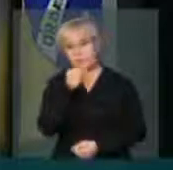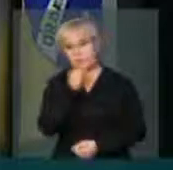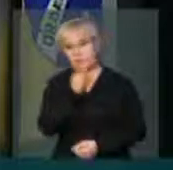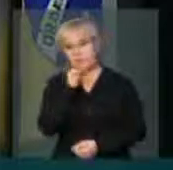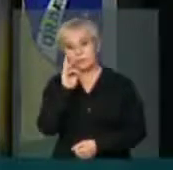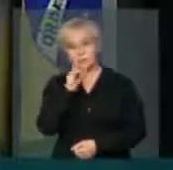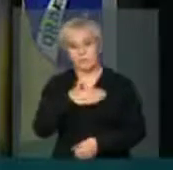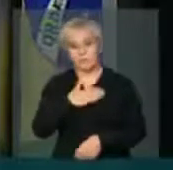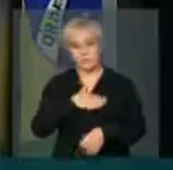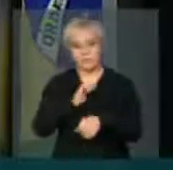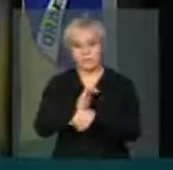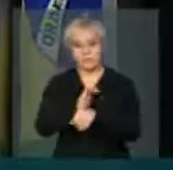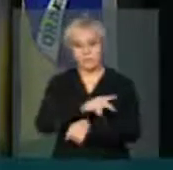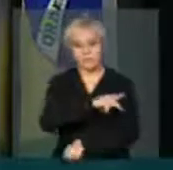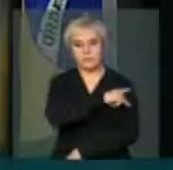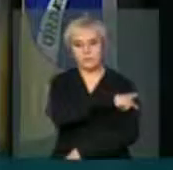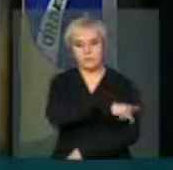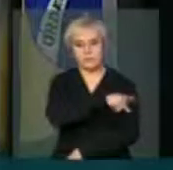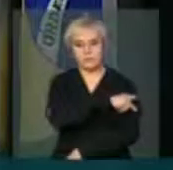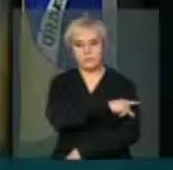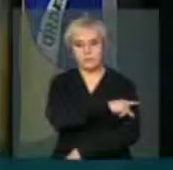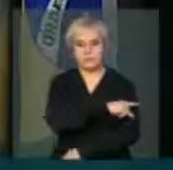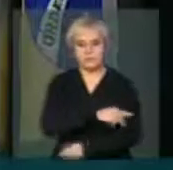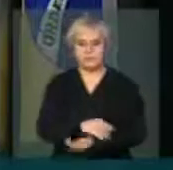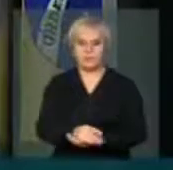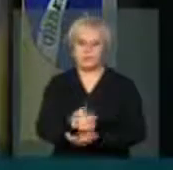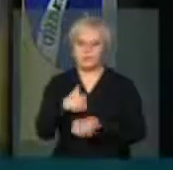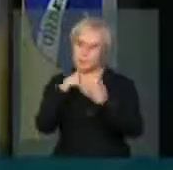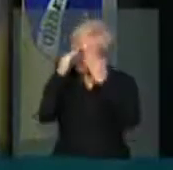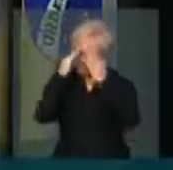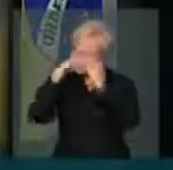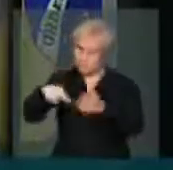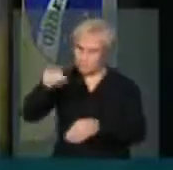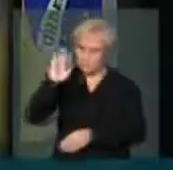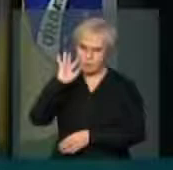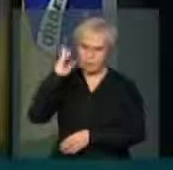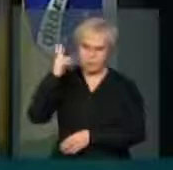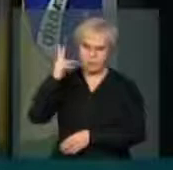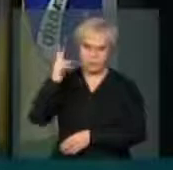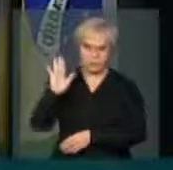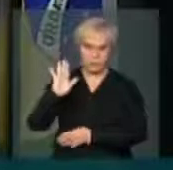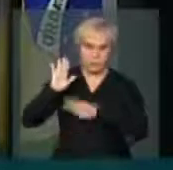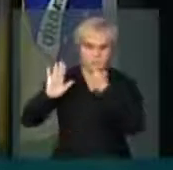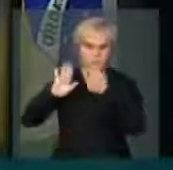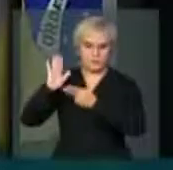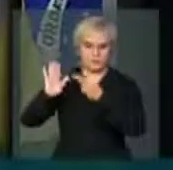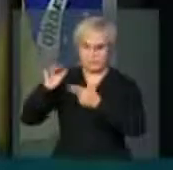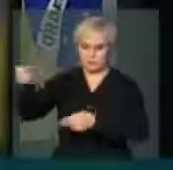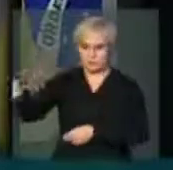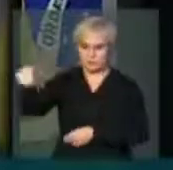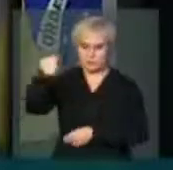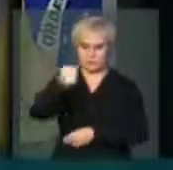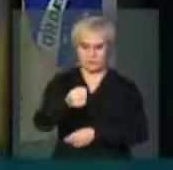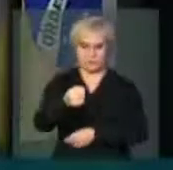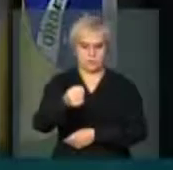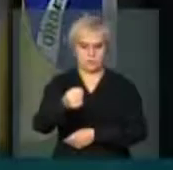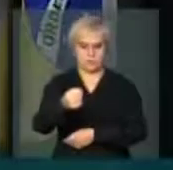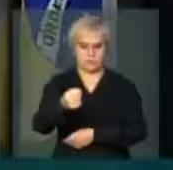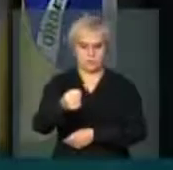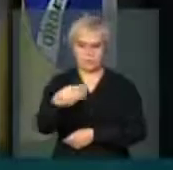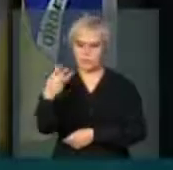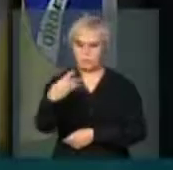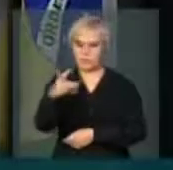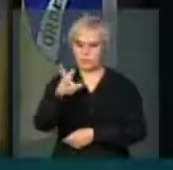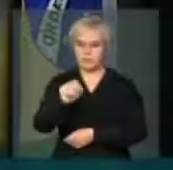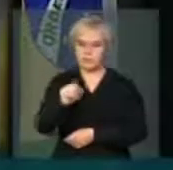meu estado, Piauí. Respeito à decisão dos eleitores que resolveram conduzir o petista Wellington Dias pela